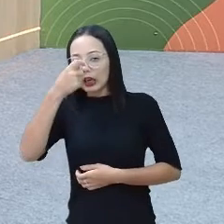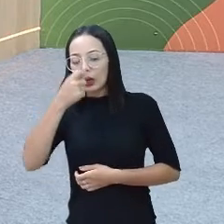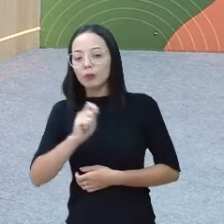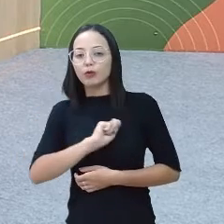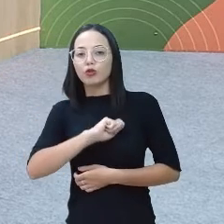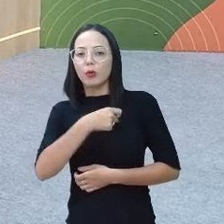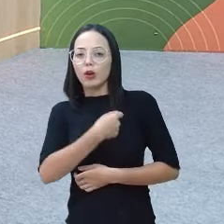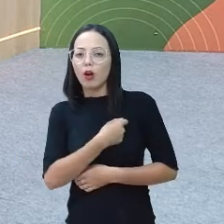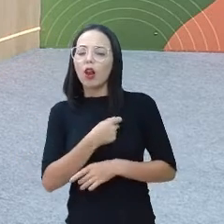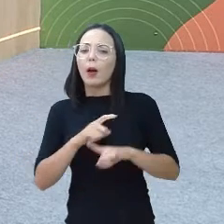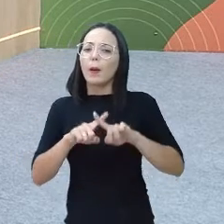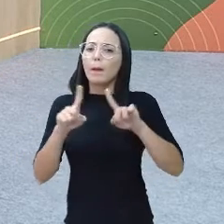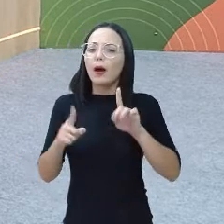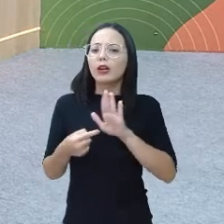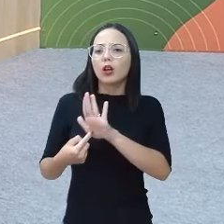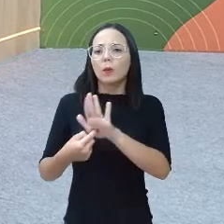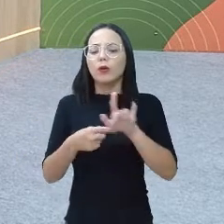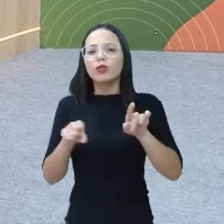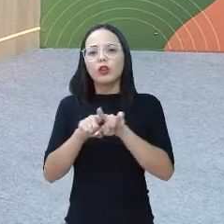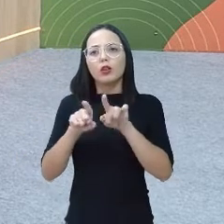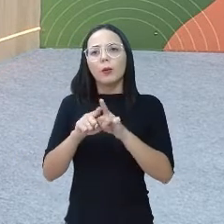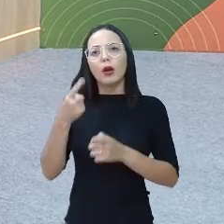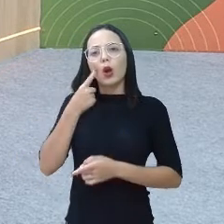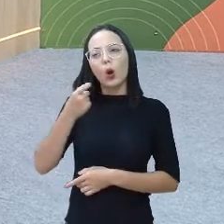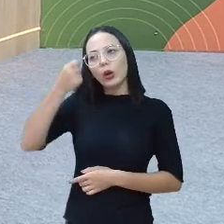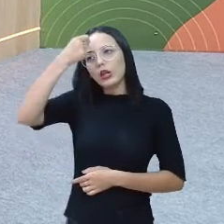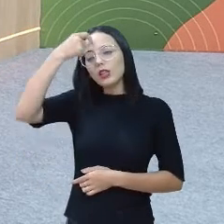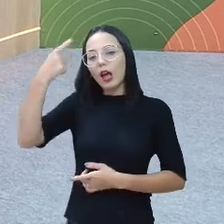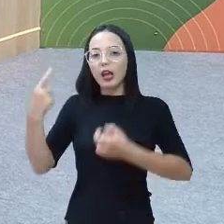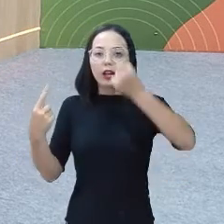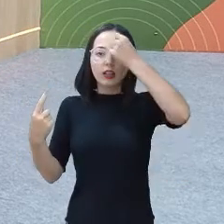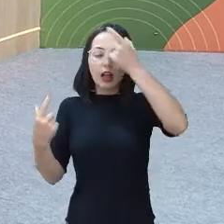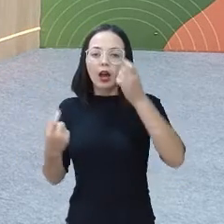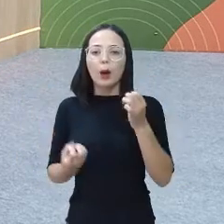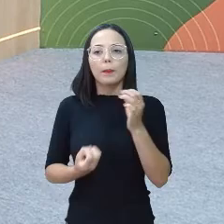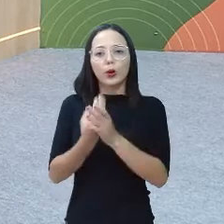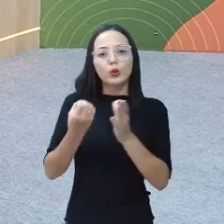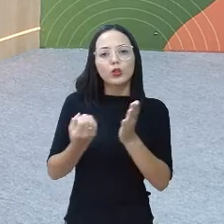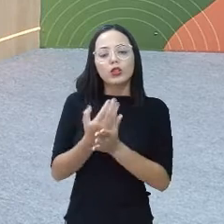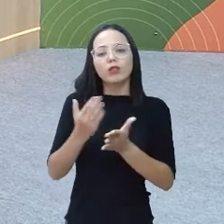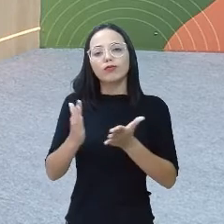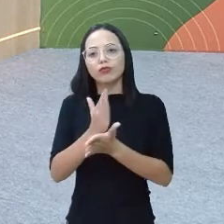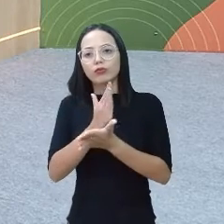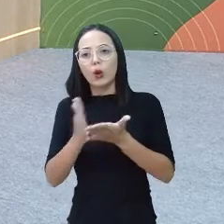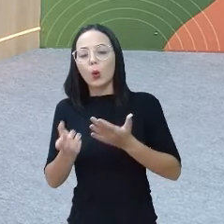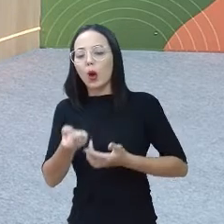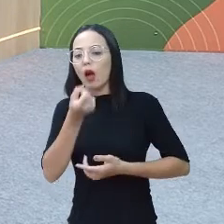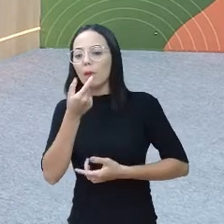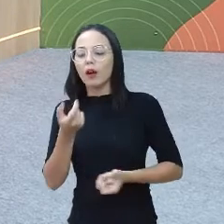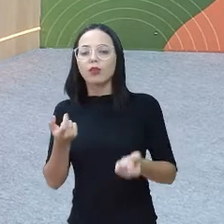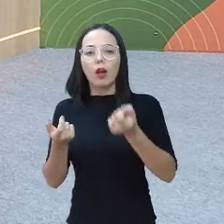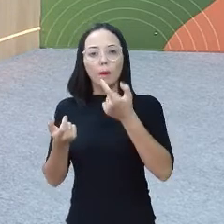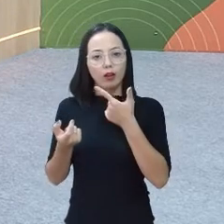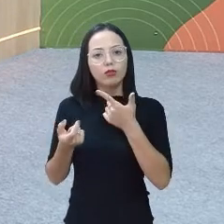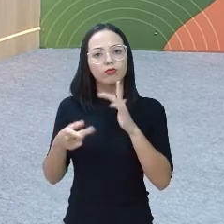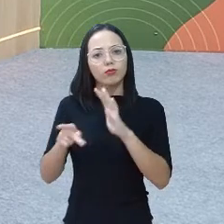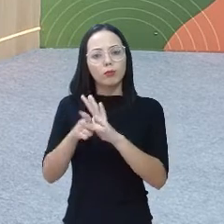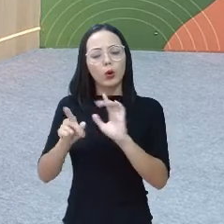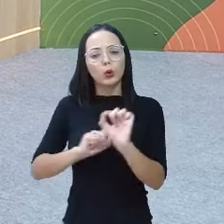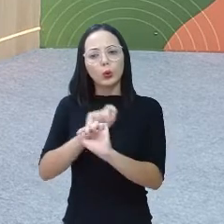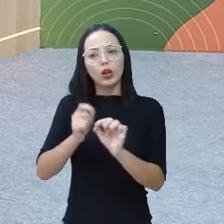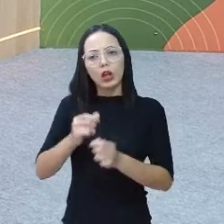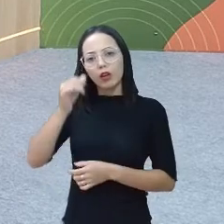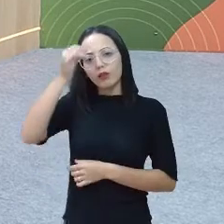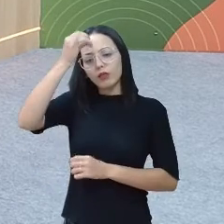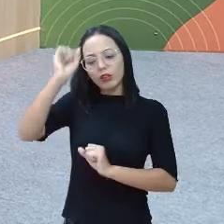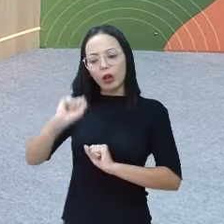mas retrata também a ideia, né, de se produzir, né, alguns medicamentos, né, que pudessem combater